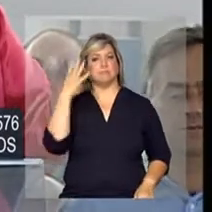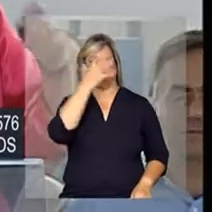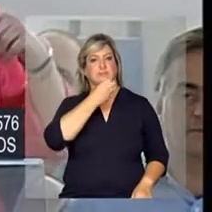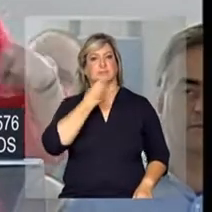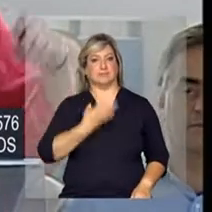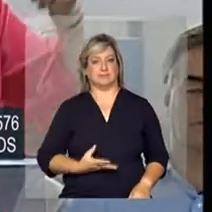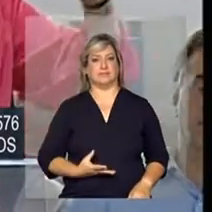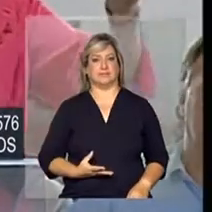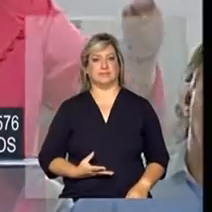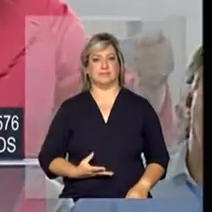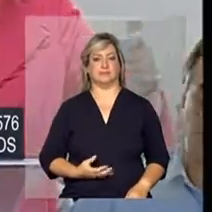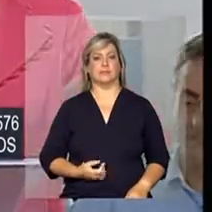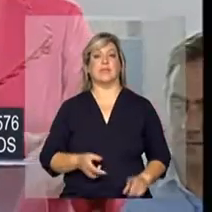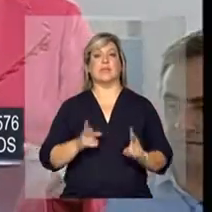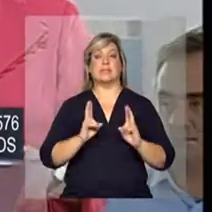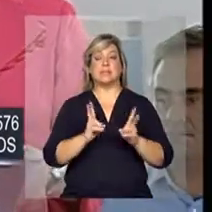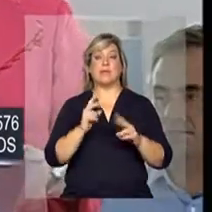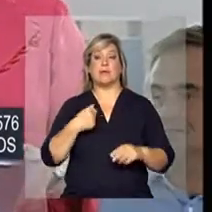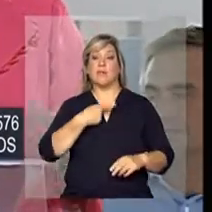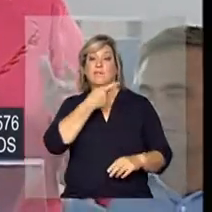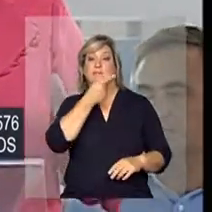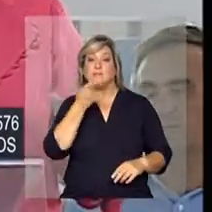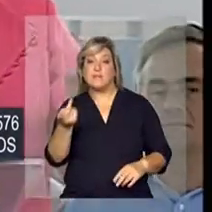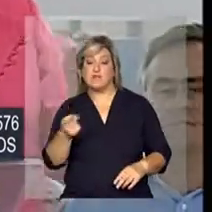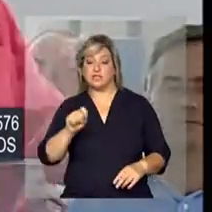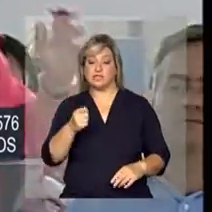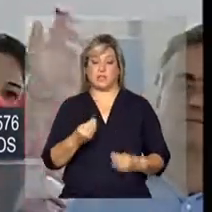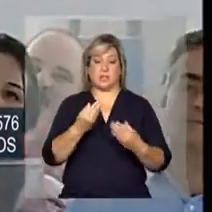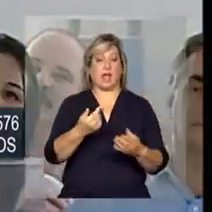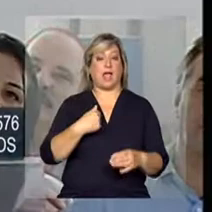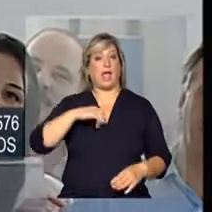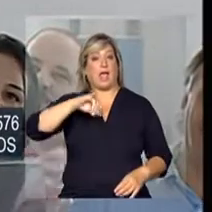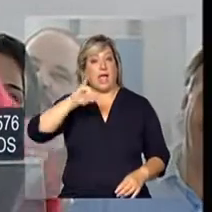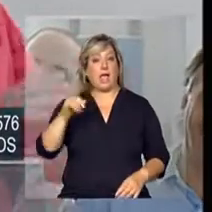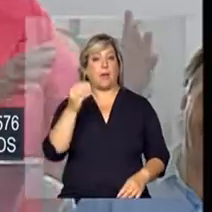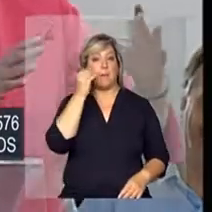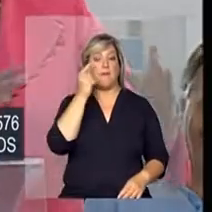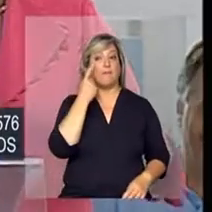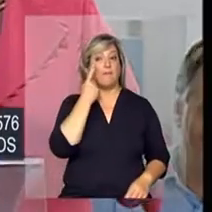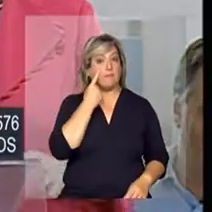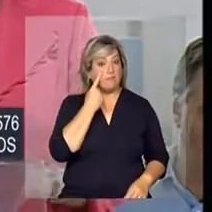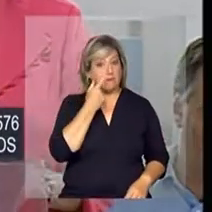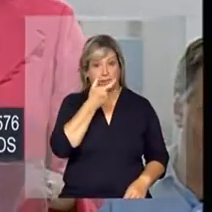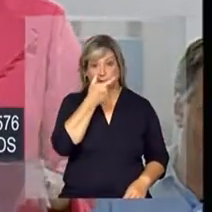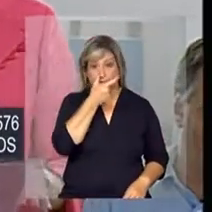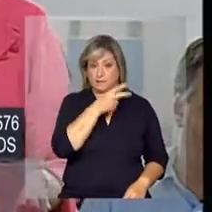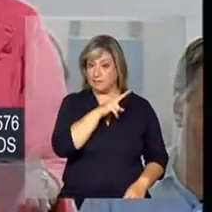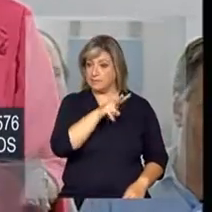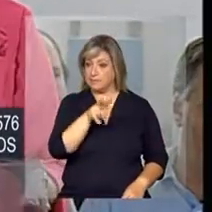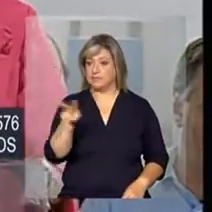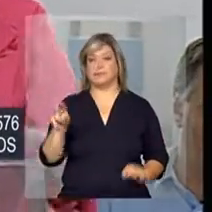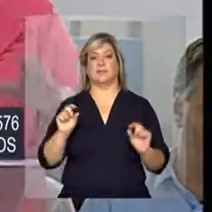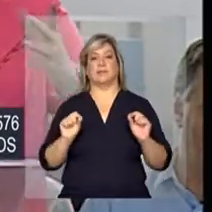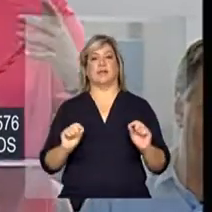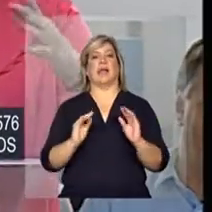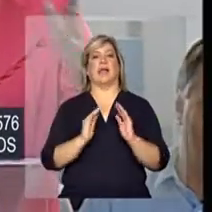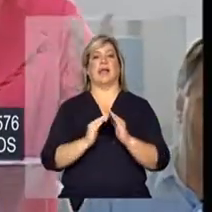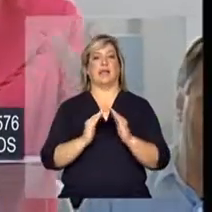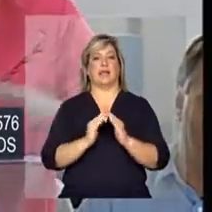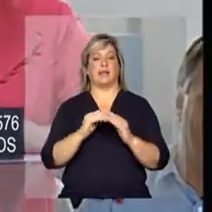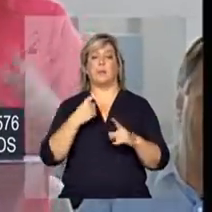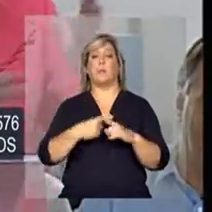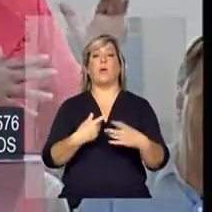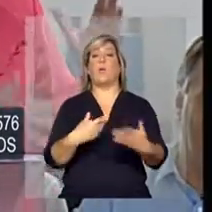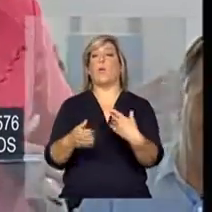visitar e vou entregar a chave, eu aproveito e dou uma olhada na casa. Como qualquer